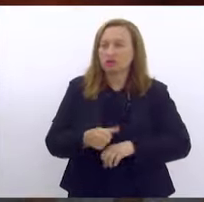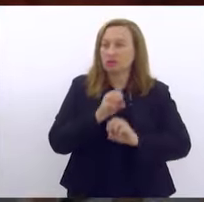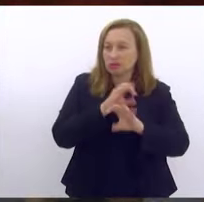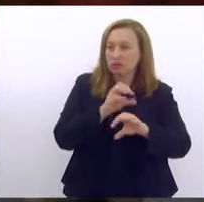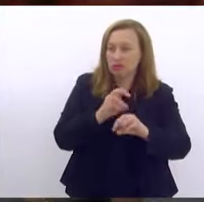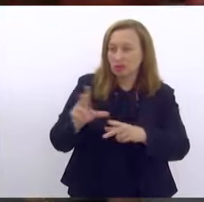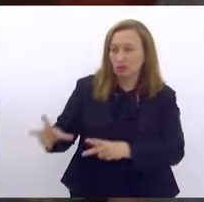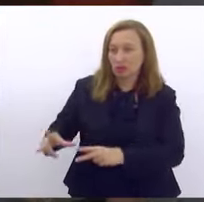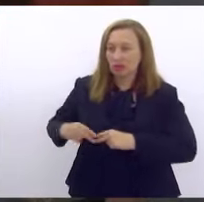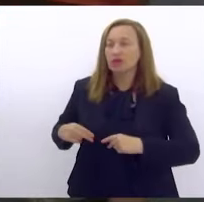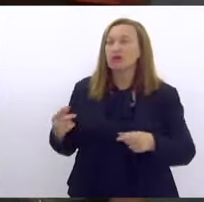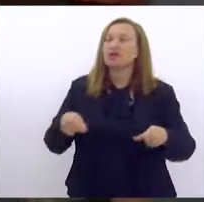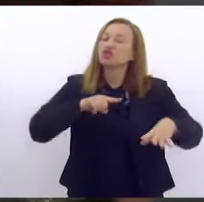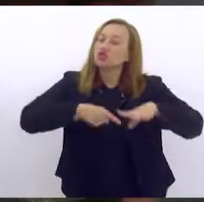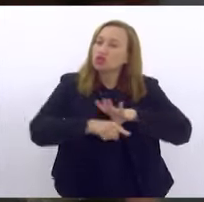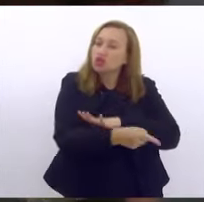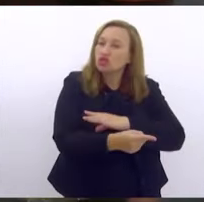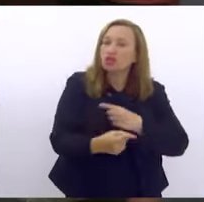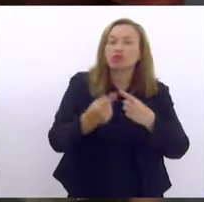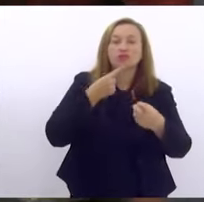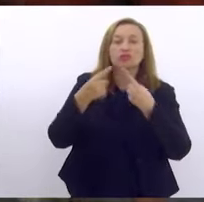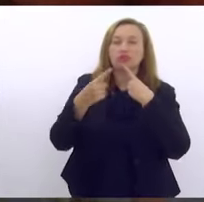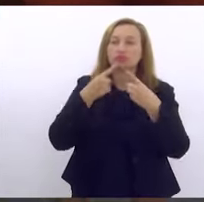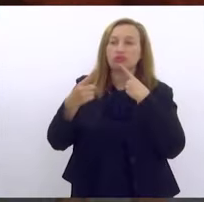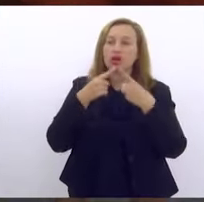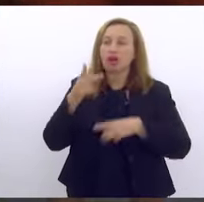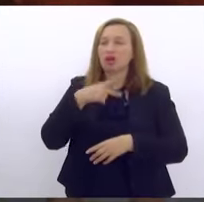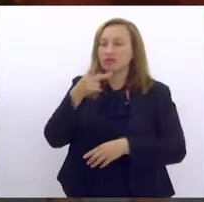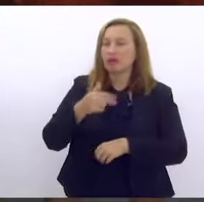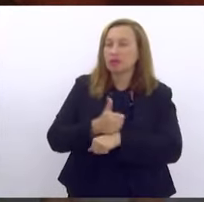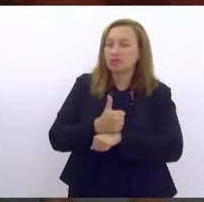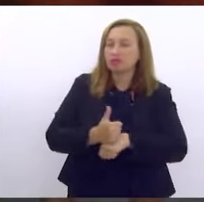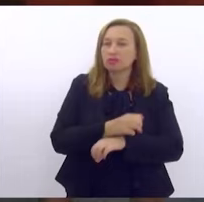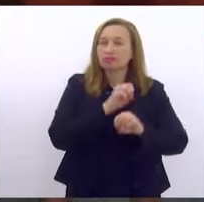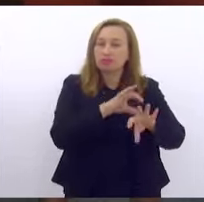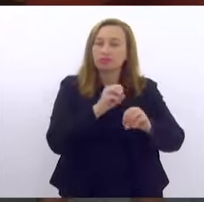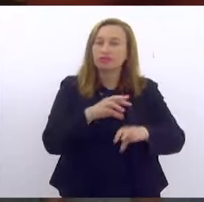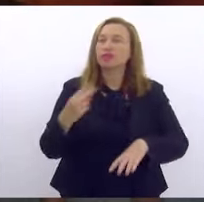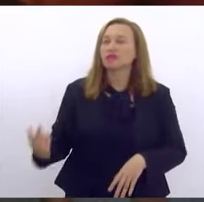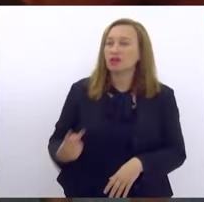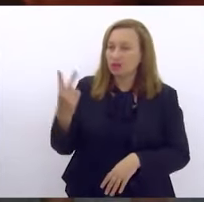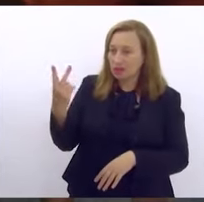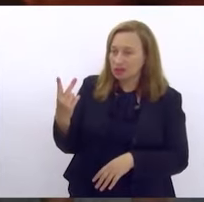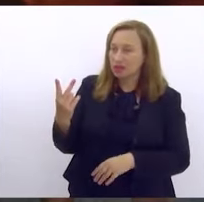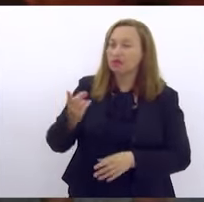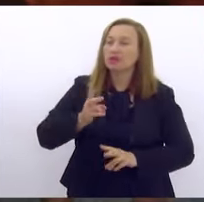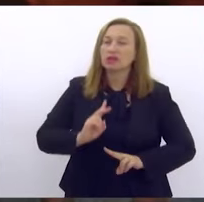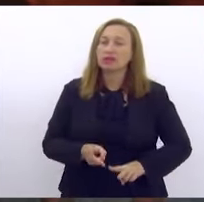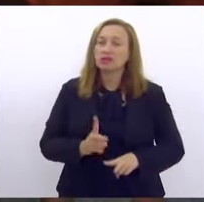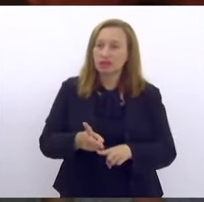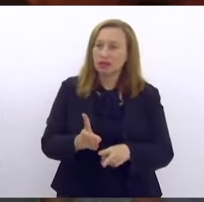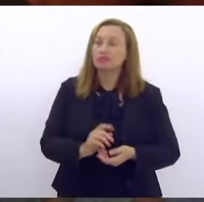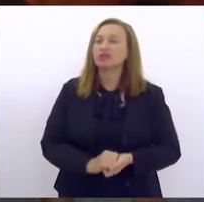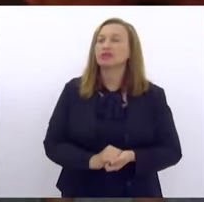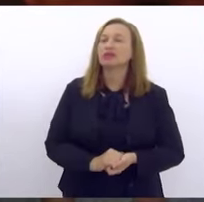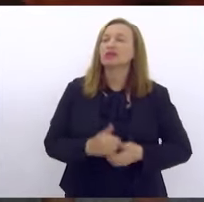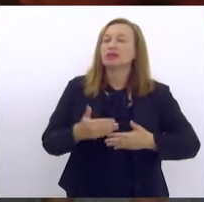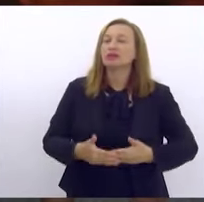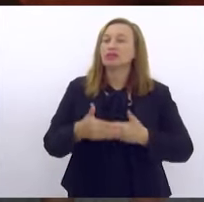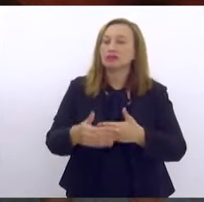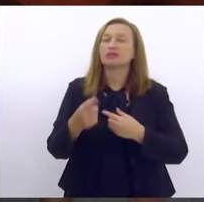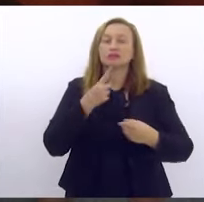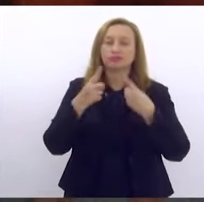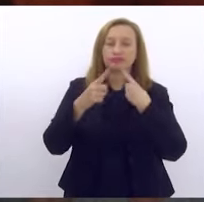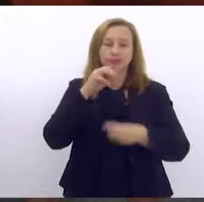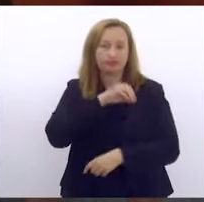Segundo, aprofundar esse debate e dizer que os profissionais da educação merecem ser valorizados permanentemente. A gente tem que avançar na discussão